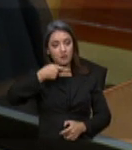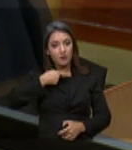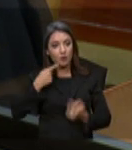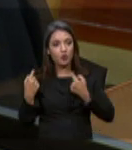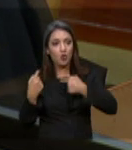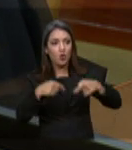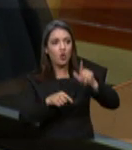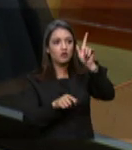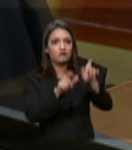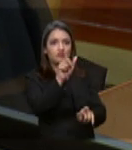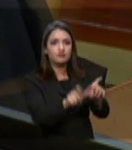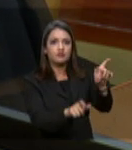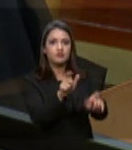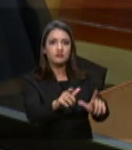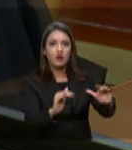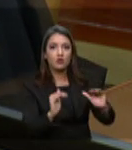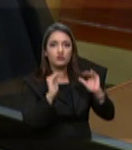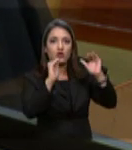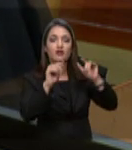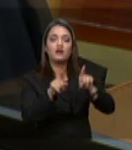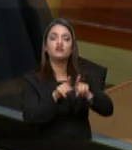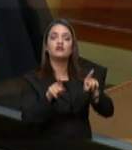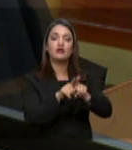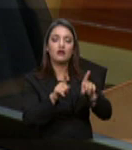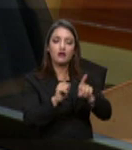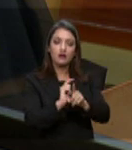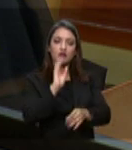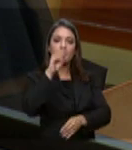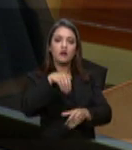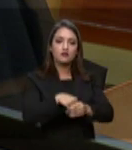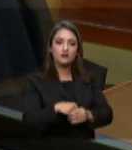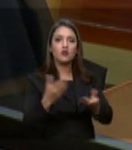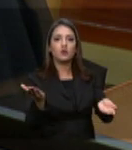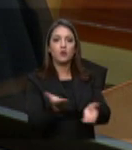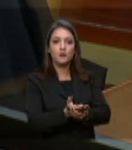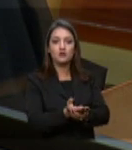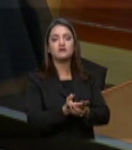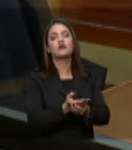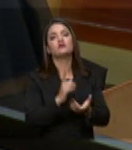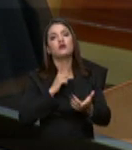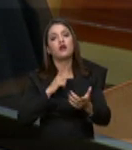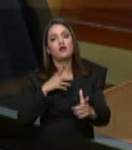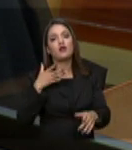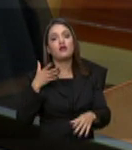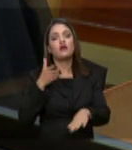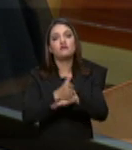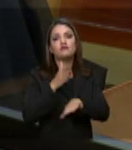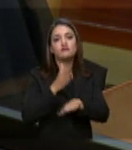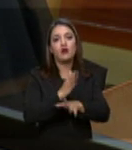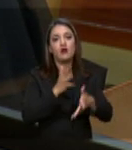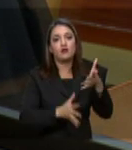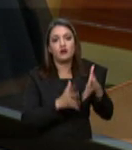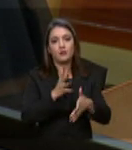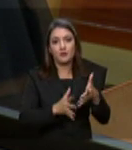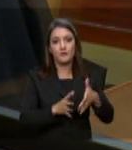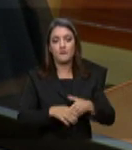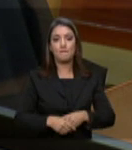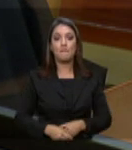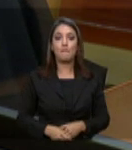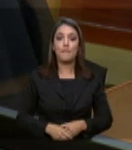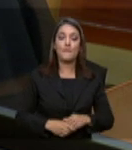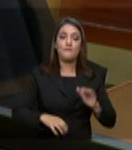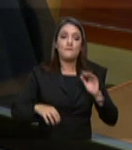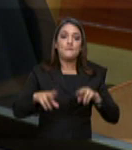contra autoridade parte ou qualquer outra pessoa que funciona ou é chamada a intervir processo judicial policial administrativo ou em juízo arbitral